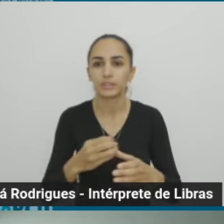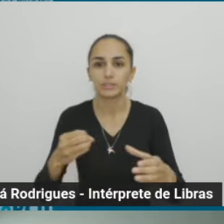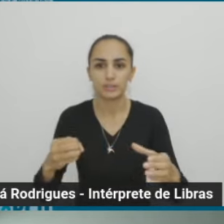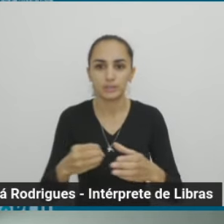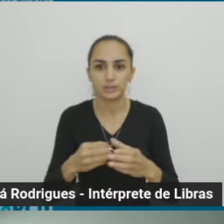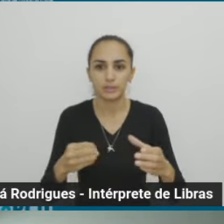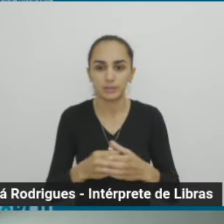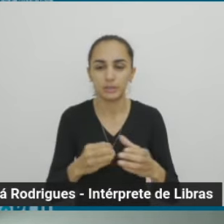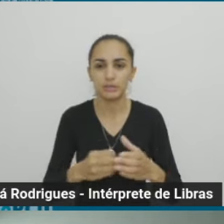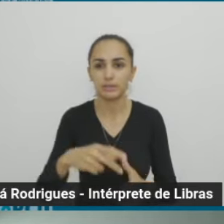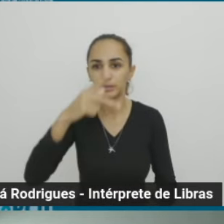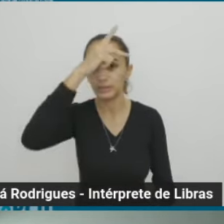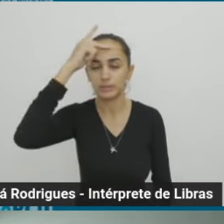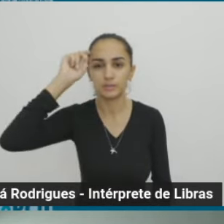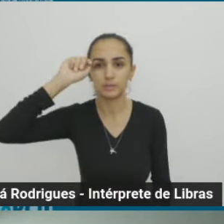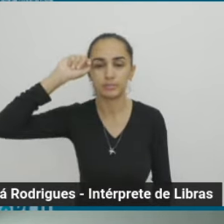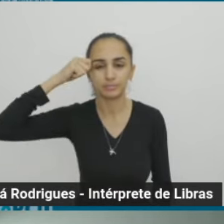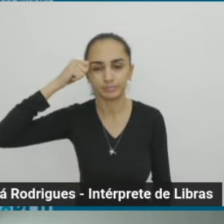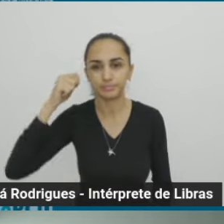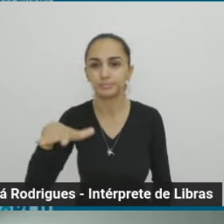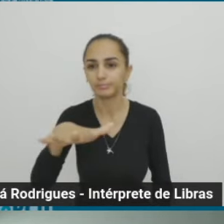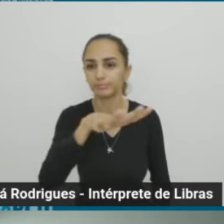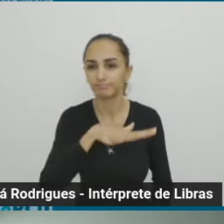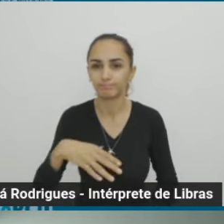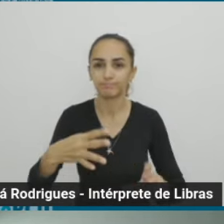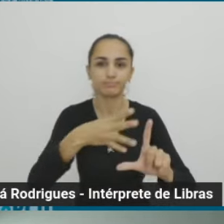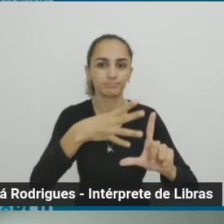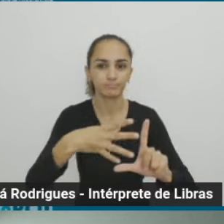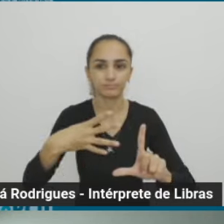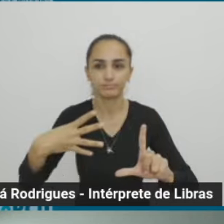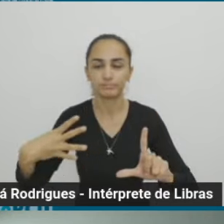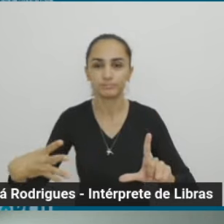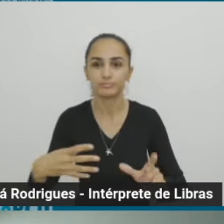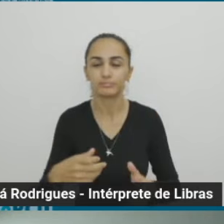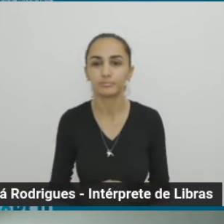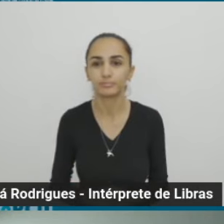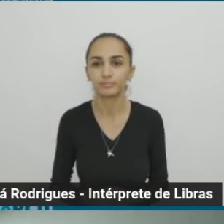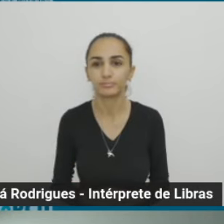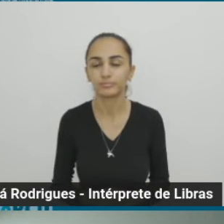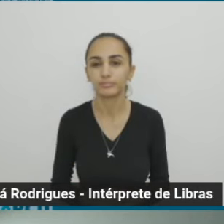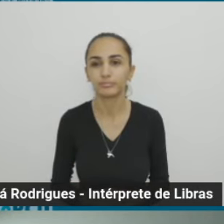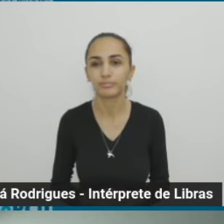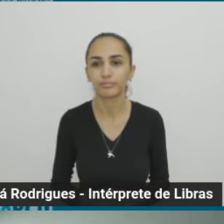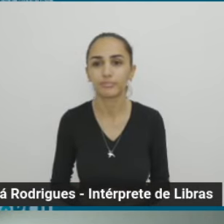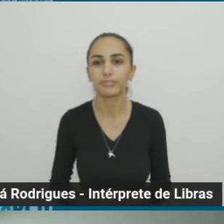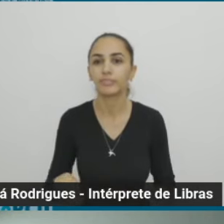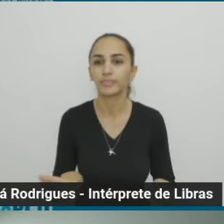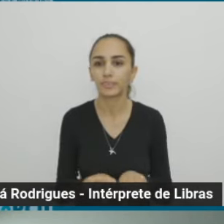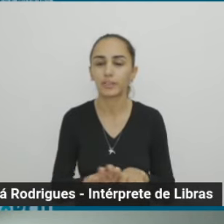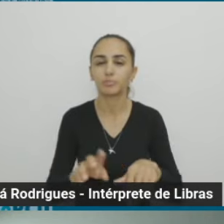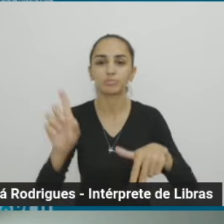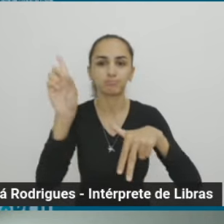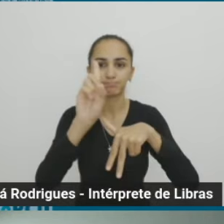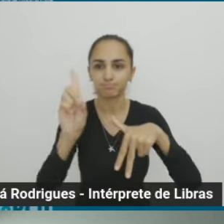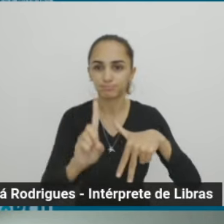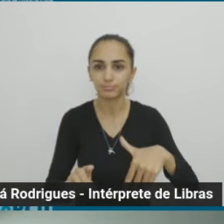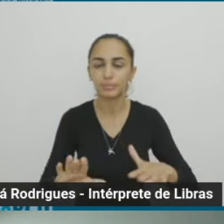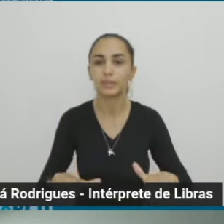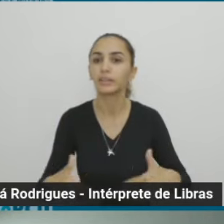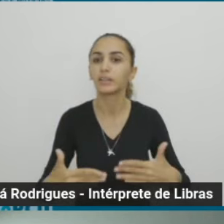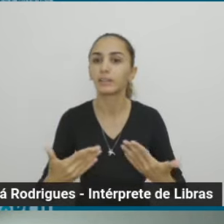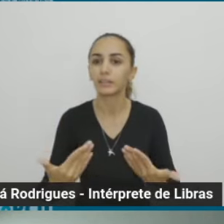pessoas negras, para o segmento LGBTQIA+, e claro, para as próprias pessoas com deficiência. Então, é isso que